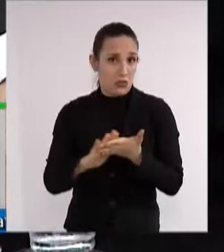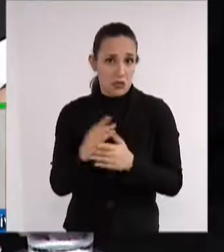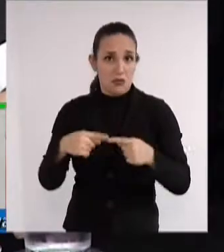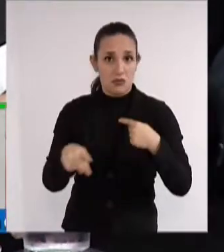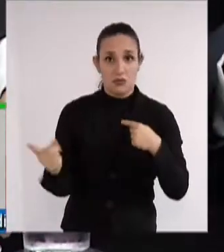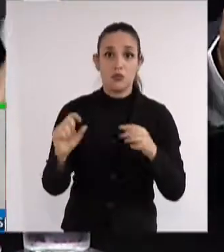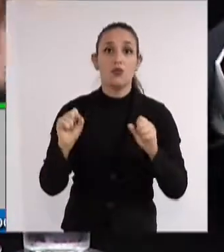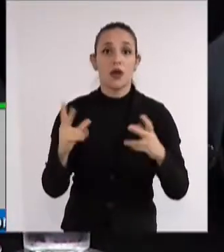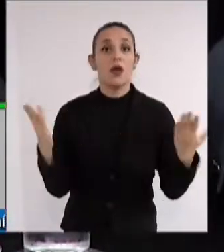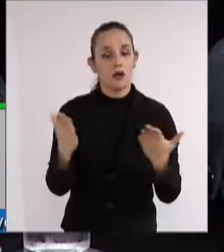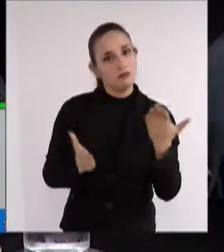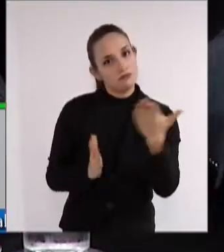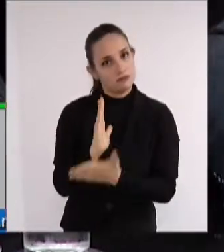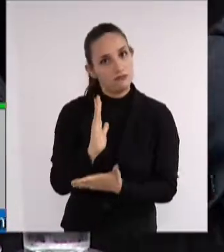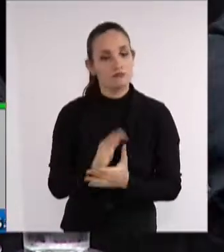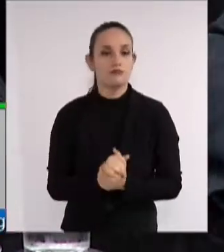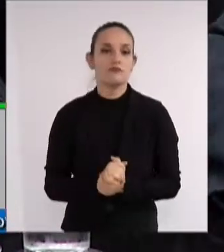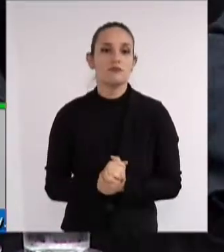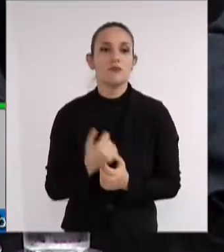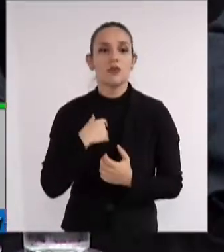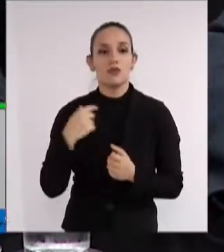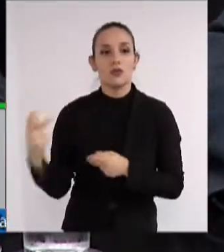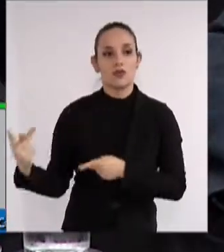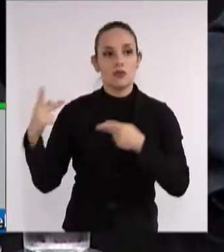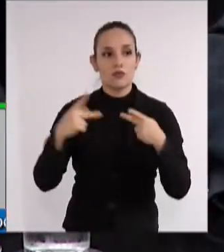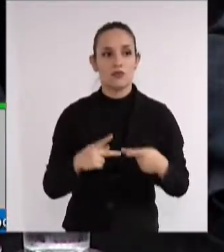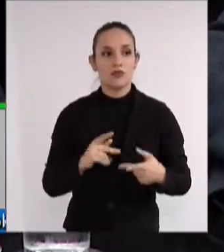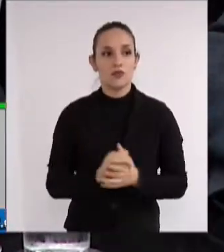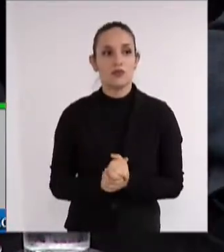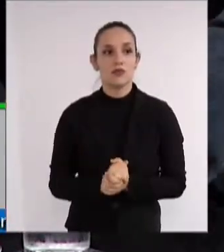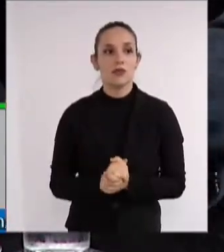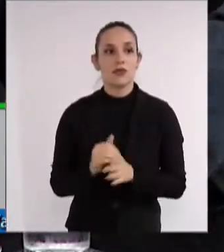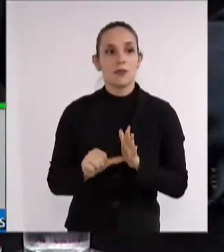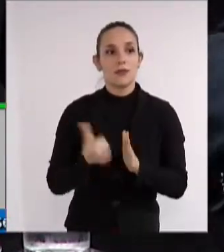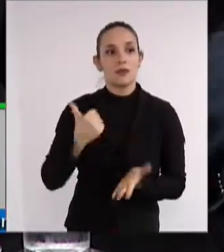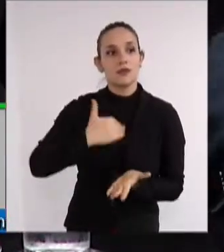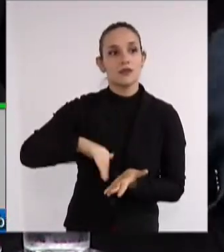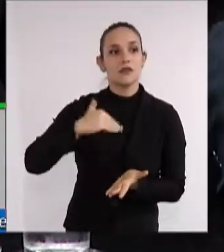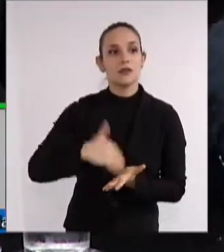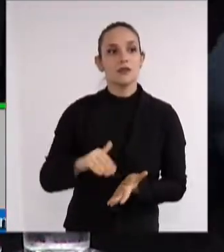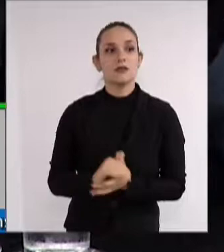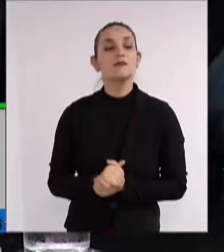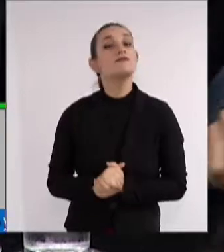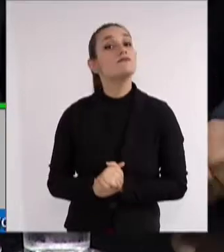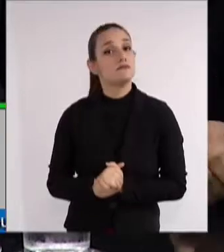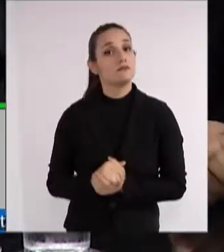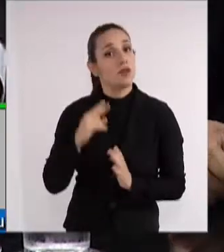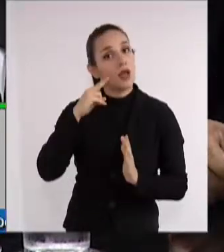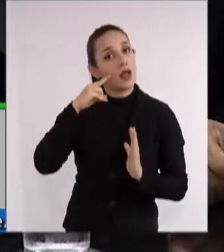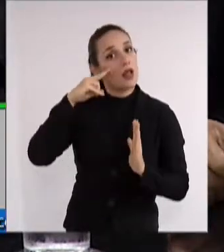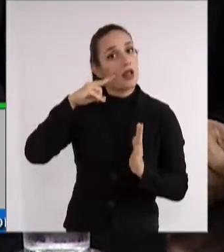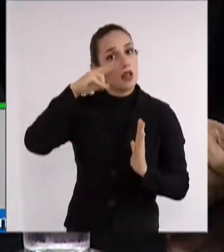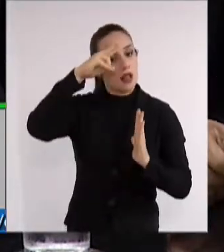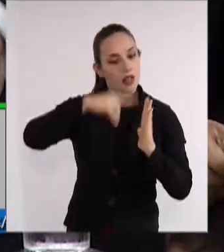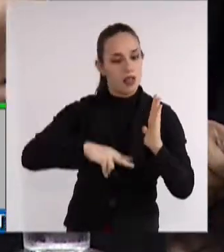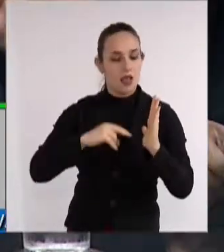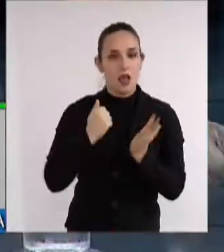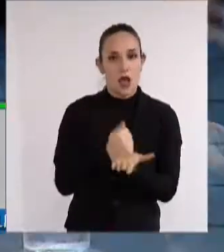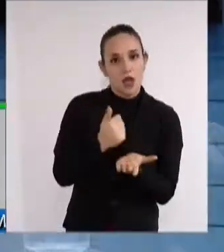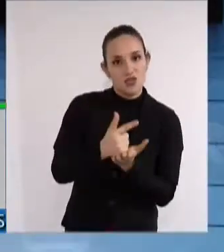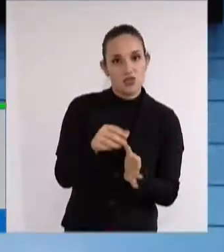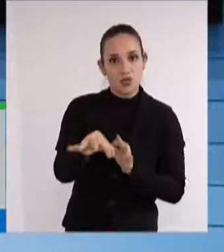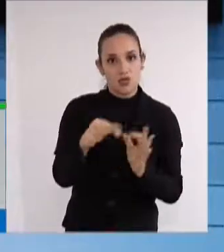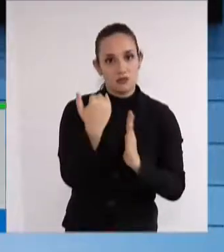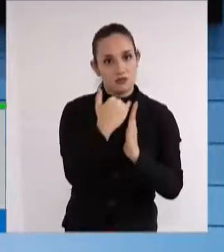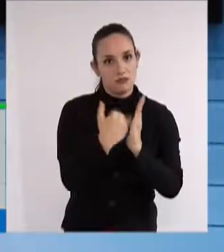impugná-la, doa por aprovado. Convido o senhor primeiro secretário para que faça a leitura do expediente.